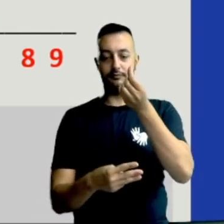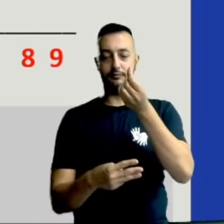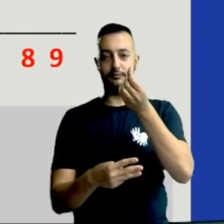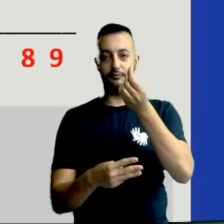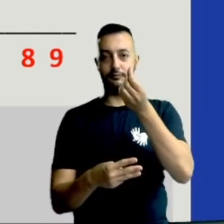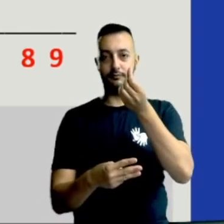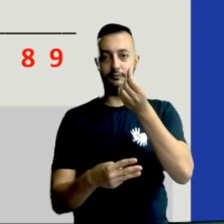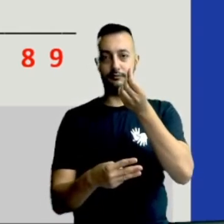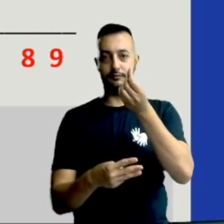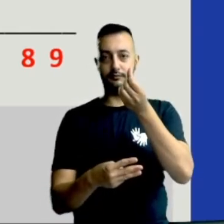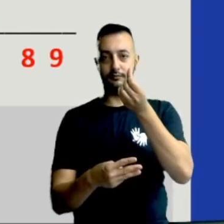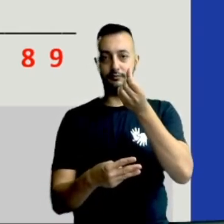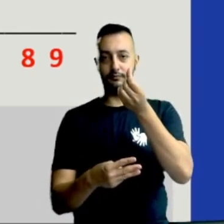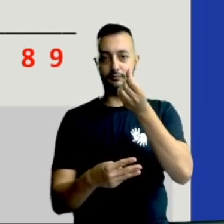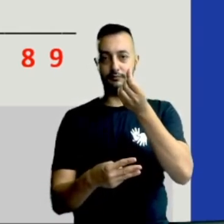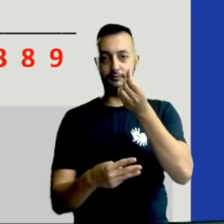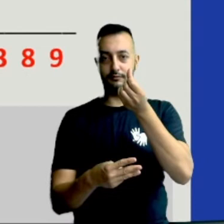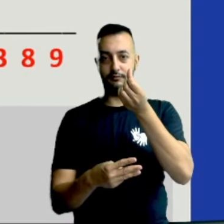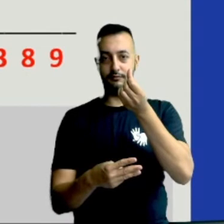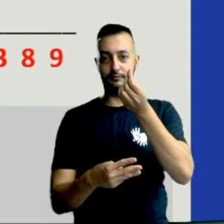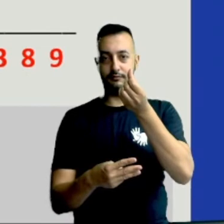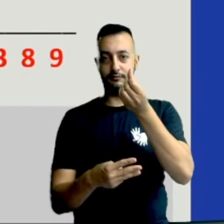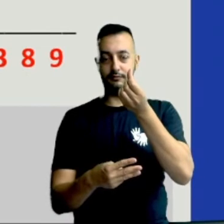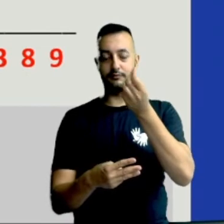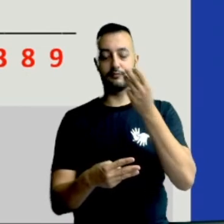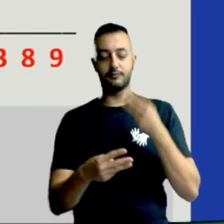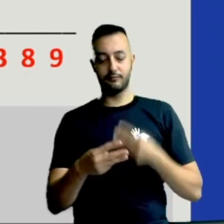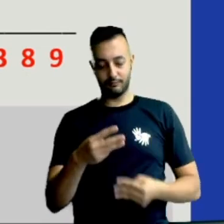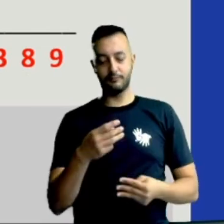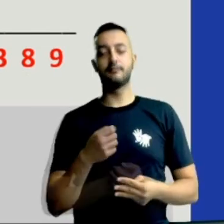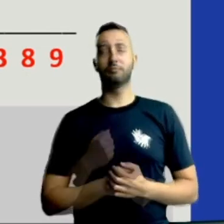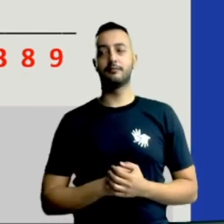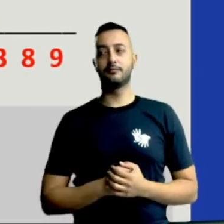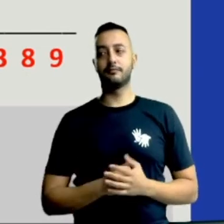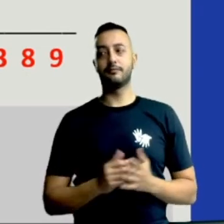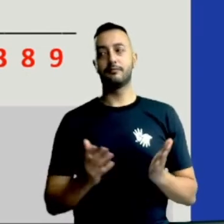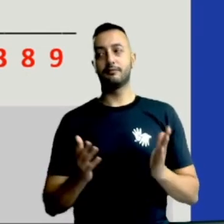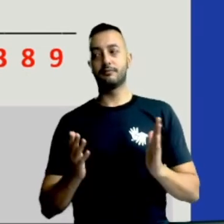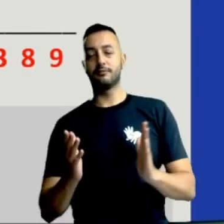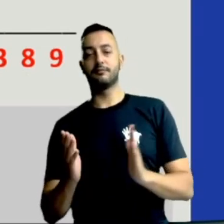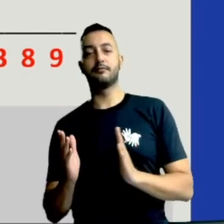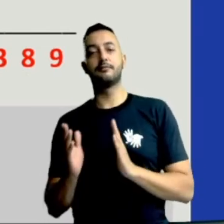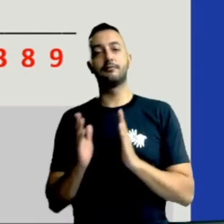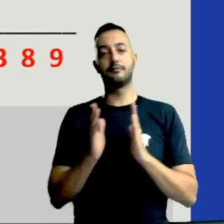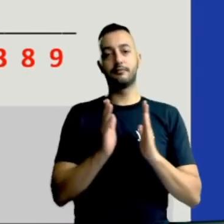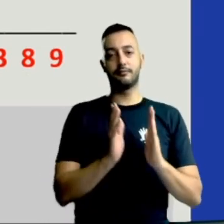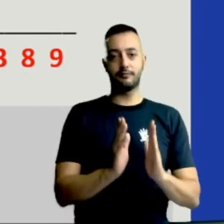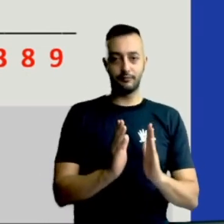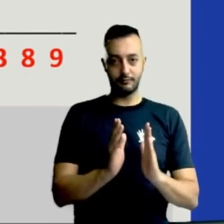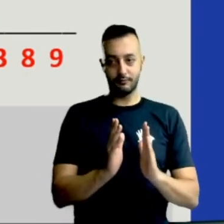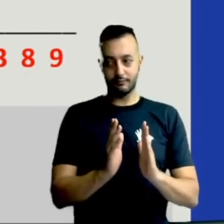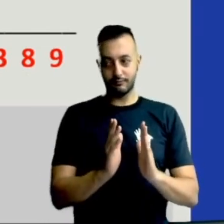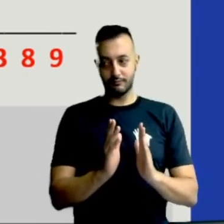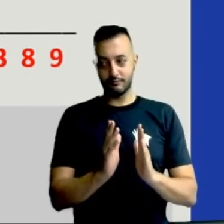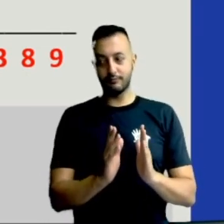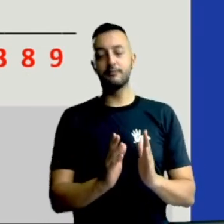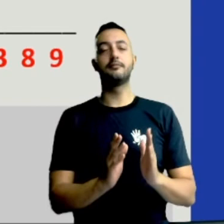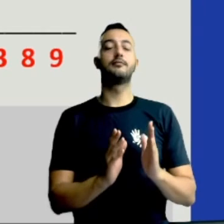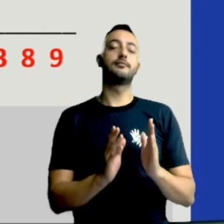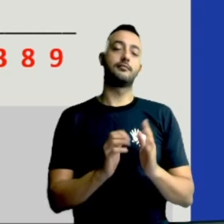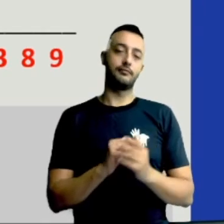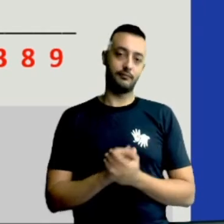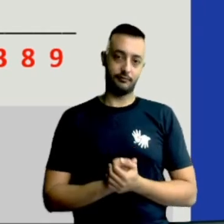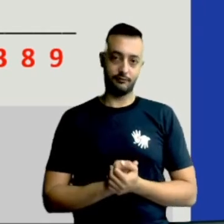3. Quanto é 6 menos 3? 3. Agora vamos subtrair a